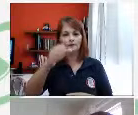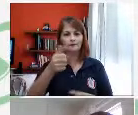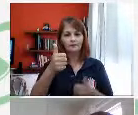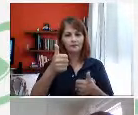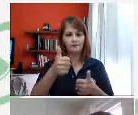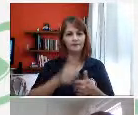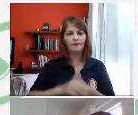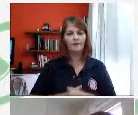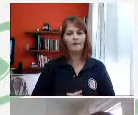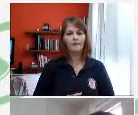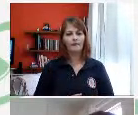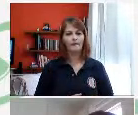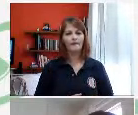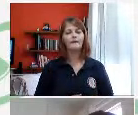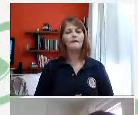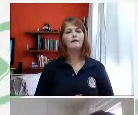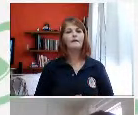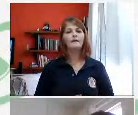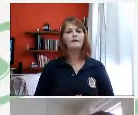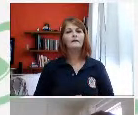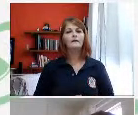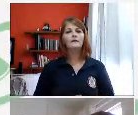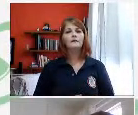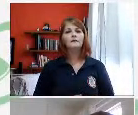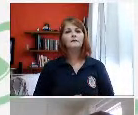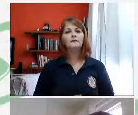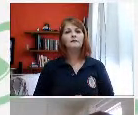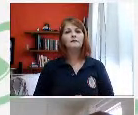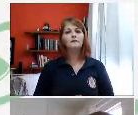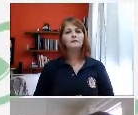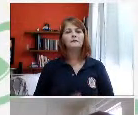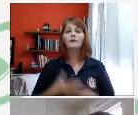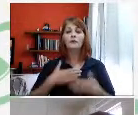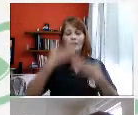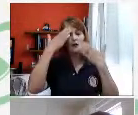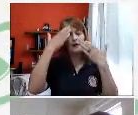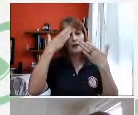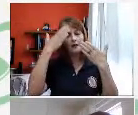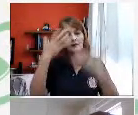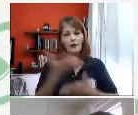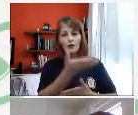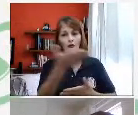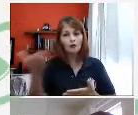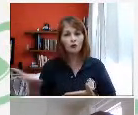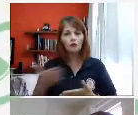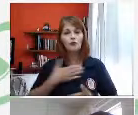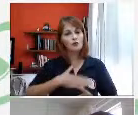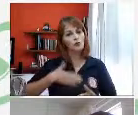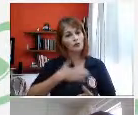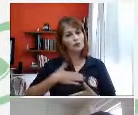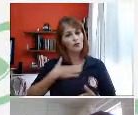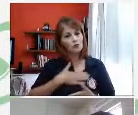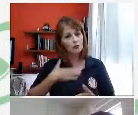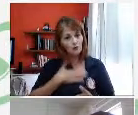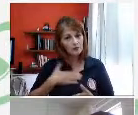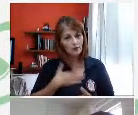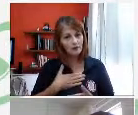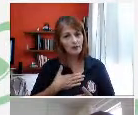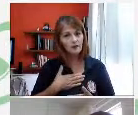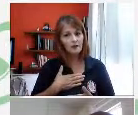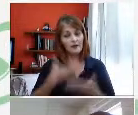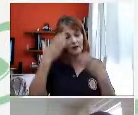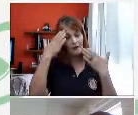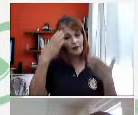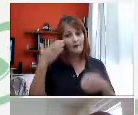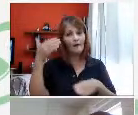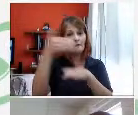Certo. José Roberto. Pode falar. Eu quero agradecer a vocês todos, gostei muito da... Eu quero agradecer por